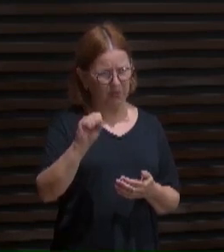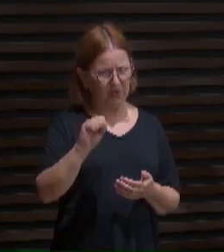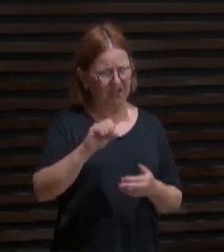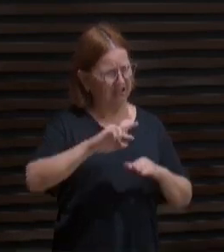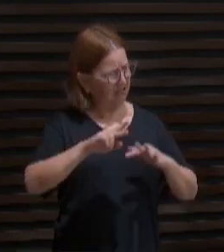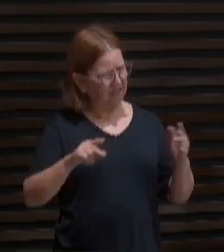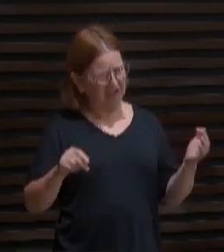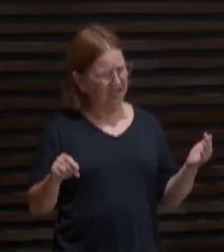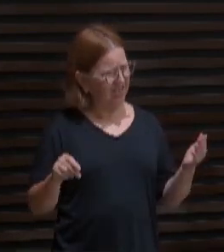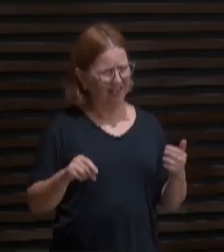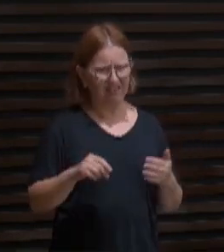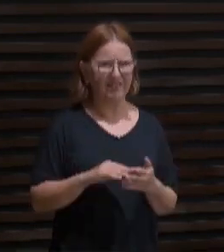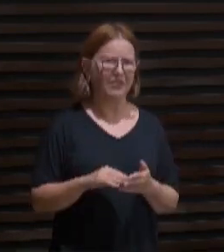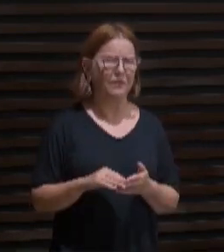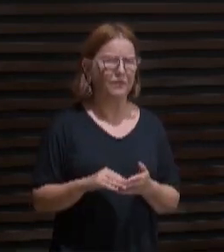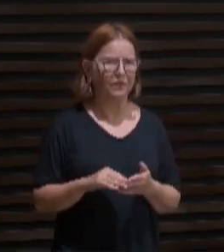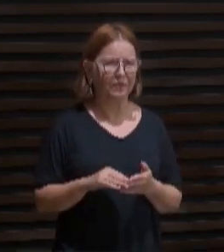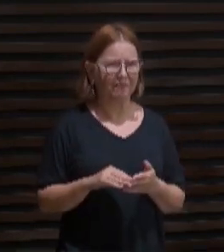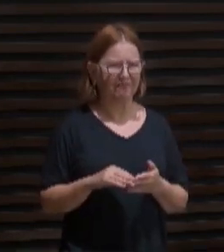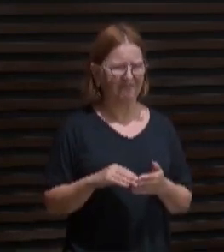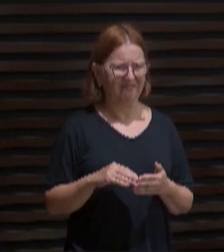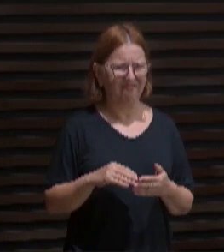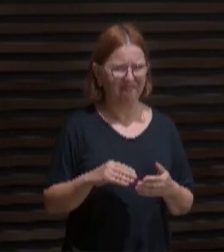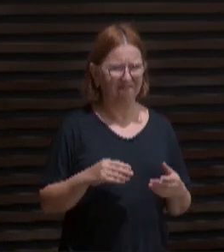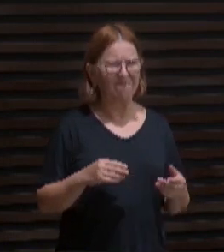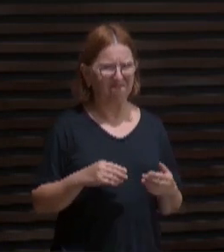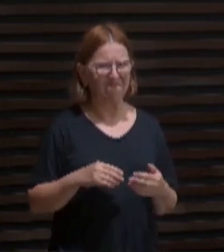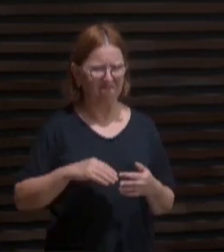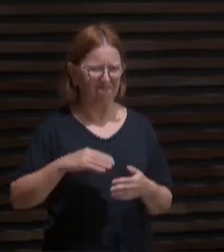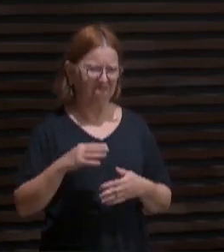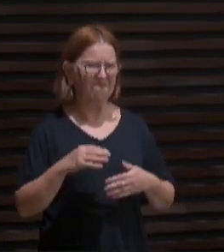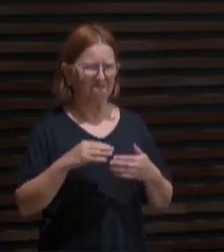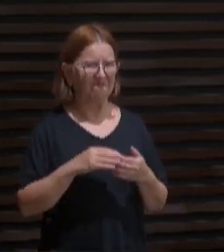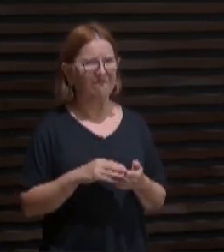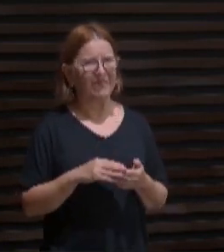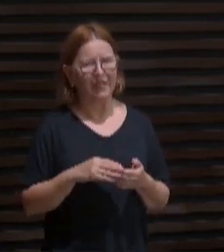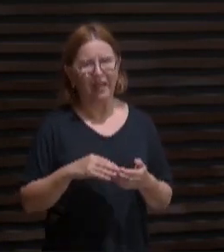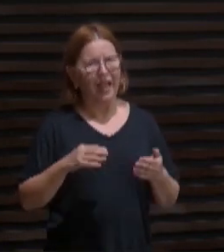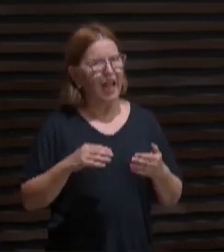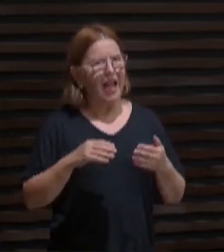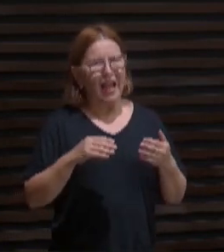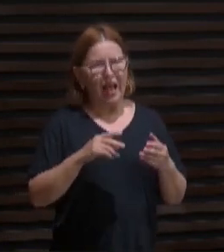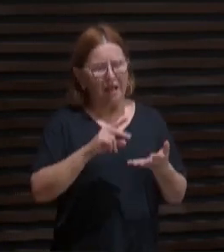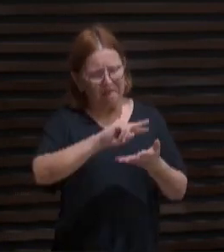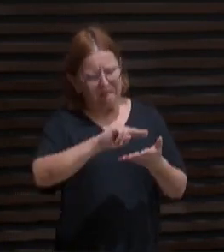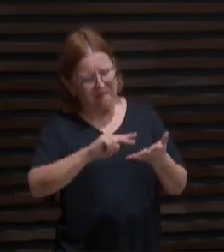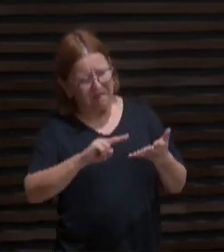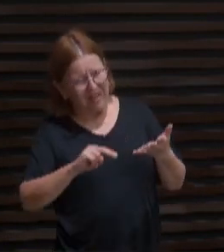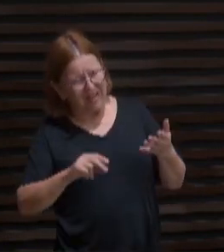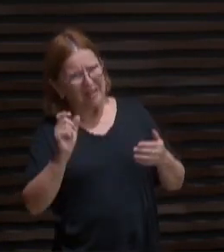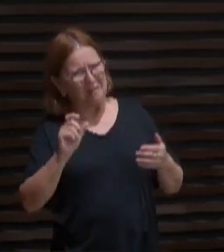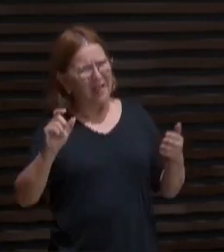feminino, transgênero, gênero neutro, não binário, agênero,